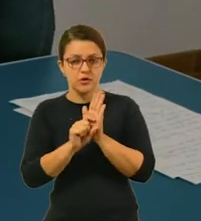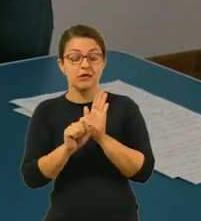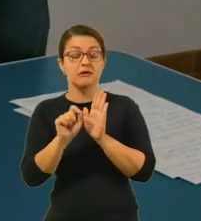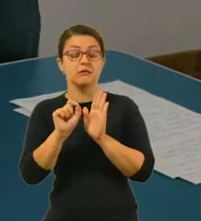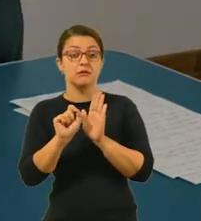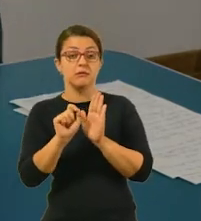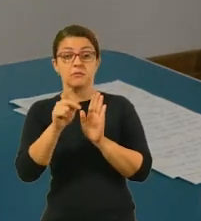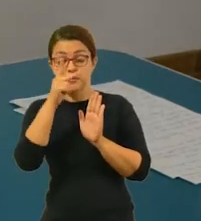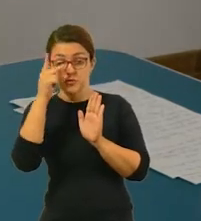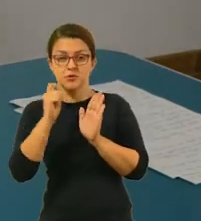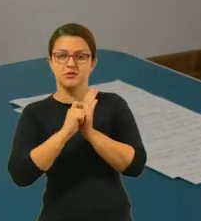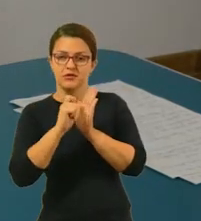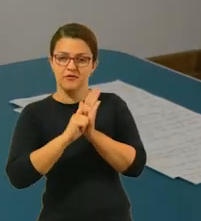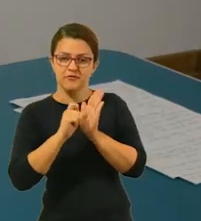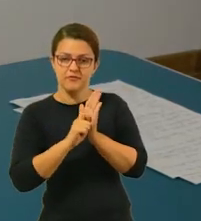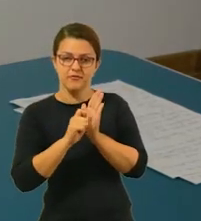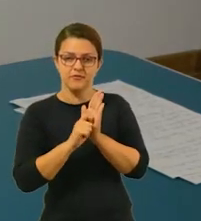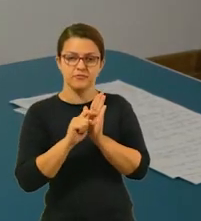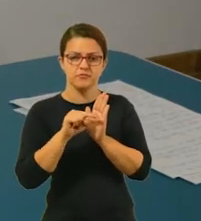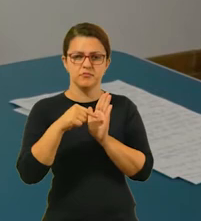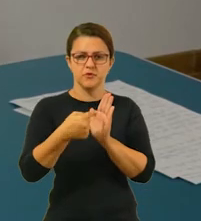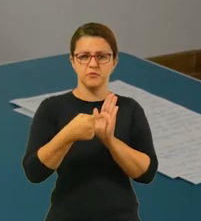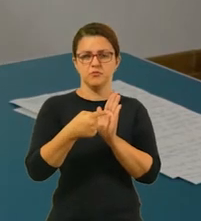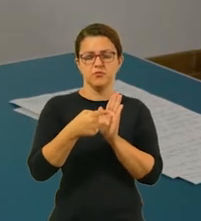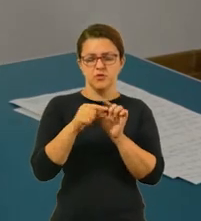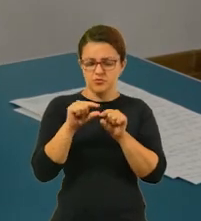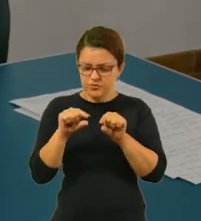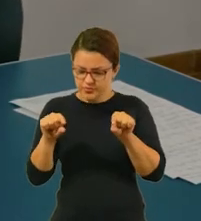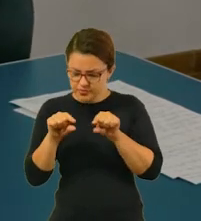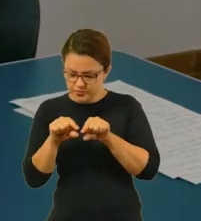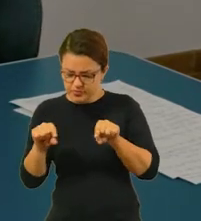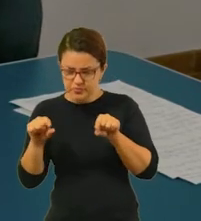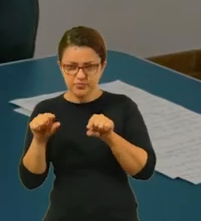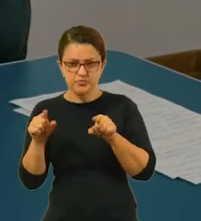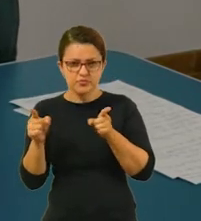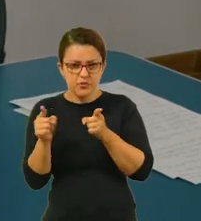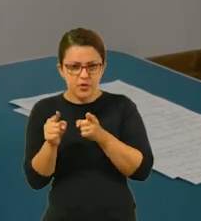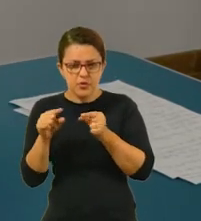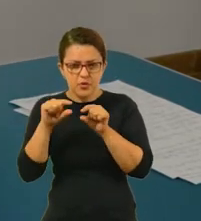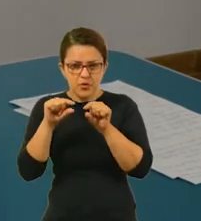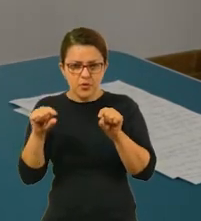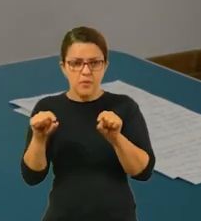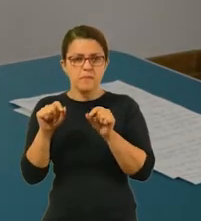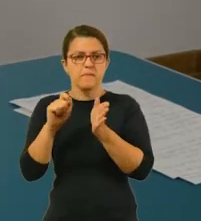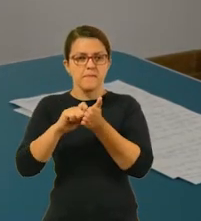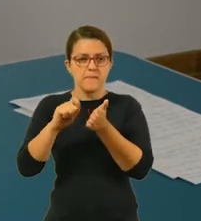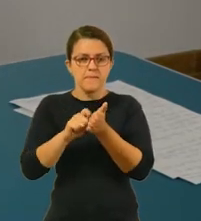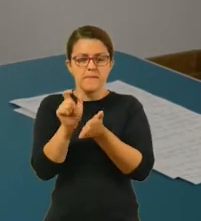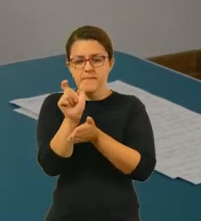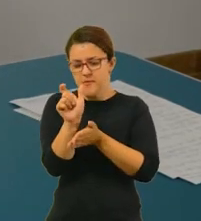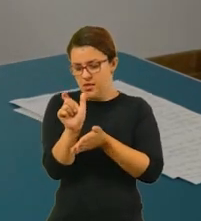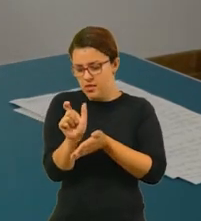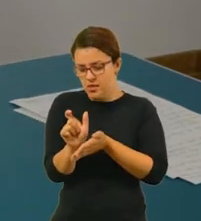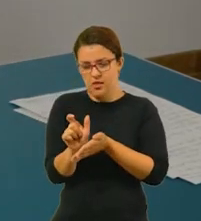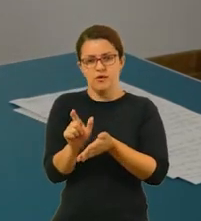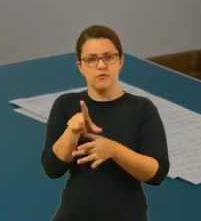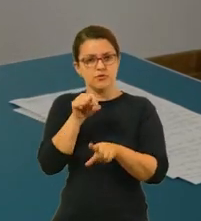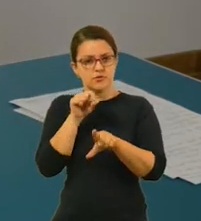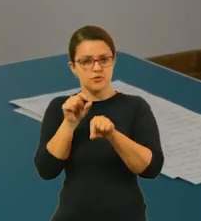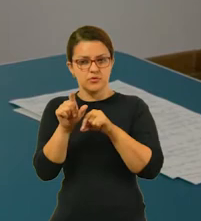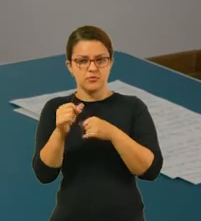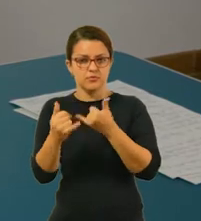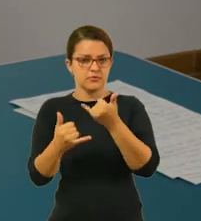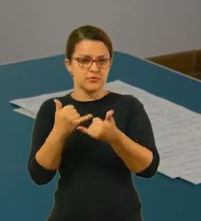poema. Depois, lá no cantinho, ó, aparecem algumas tarjetas menores, tá? Que vocês podem fazer o quê? Escrever palavras retiradas do